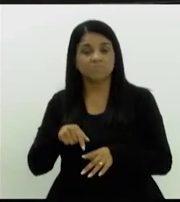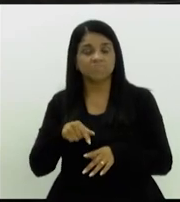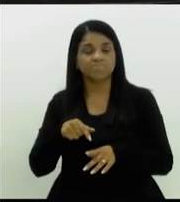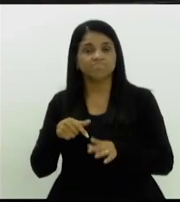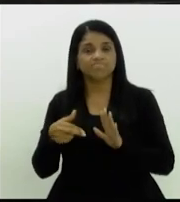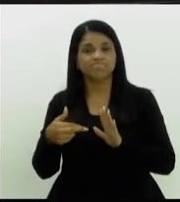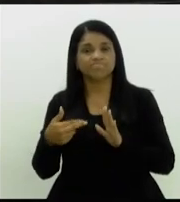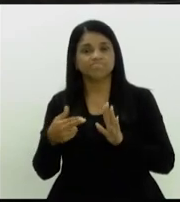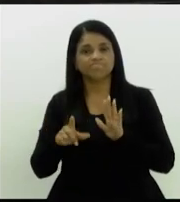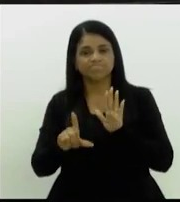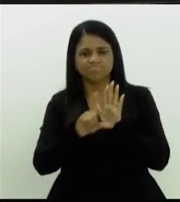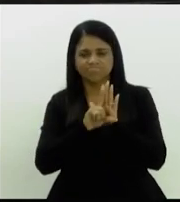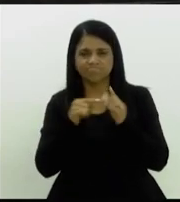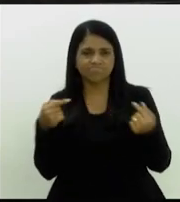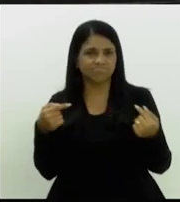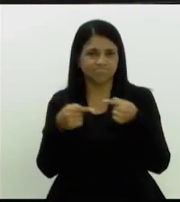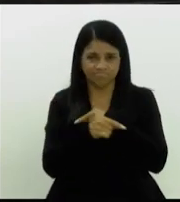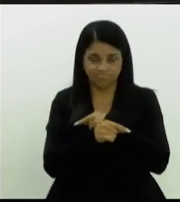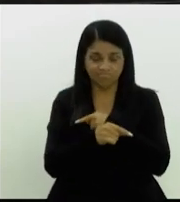irregularmente,